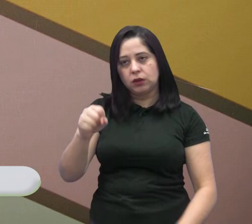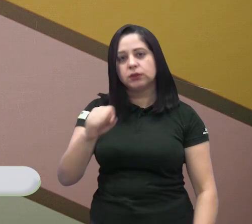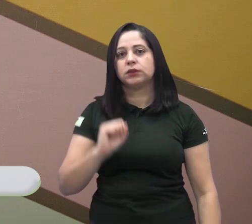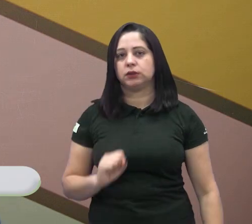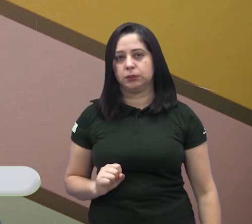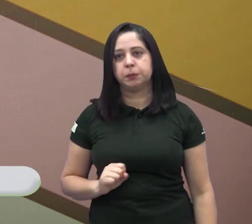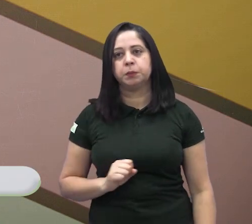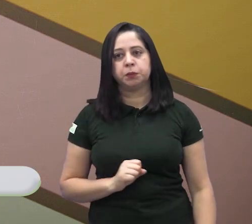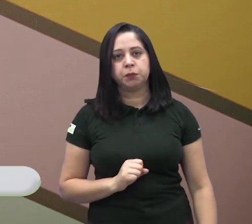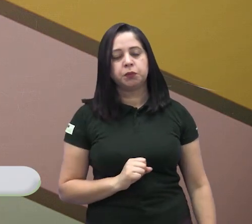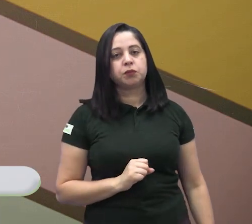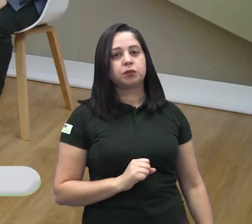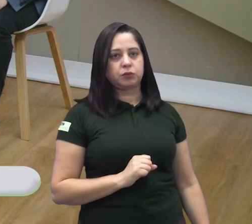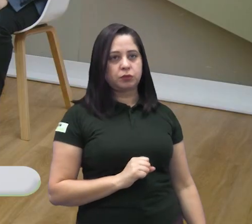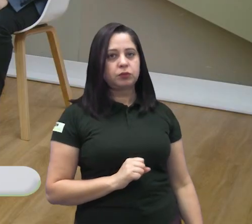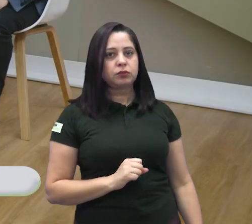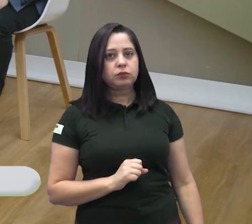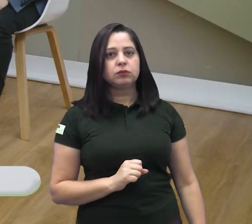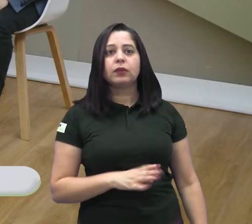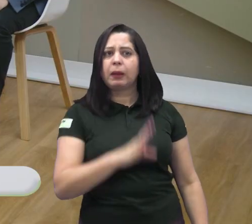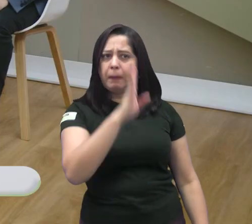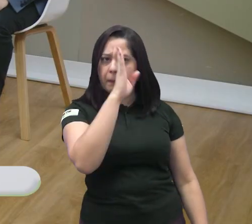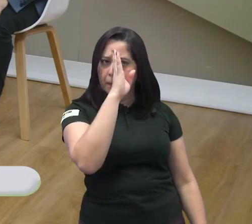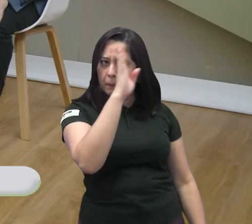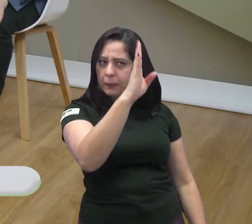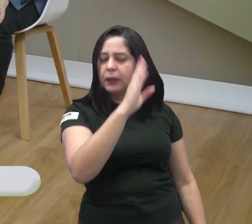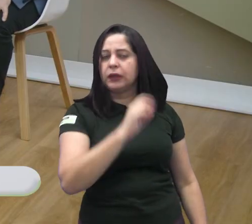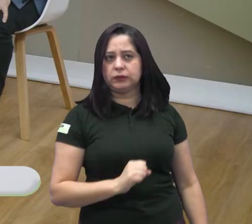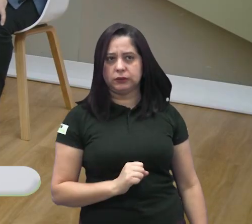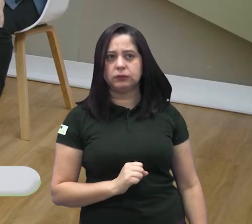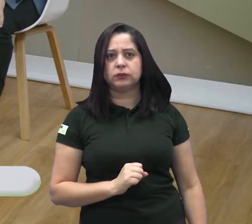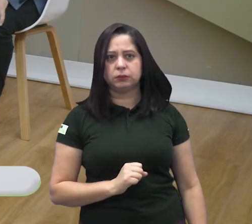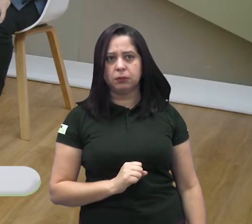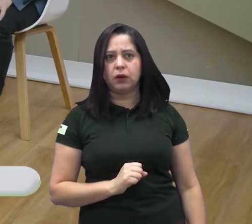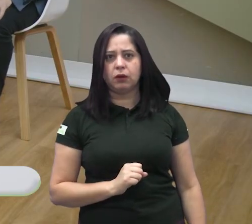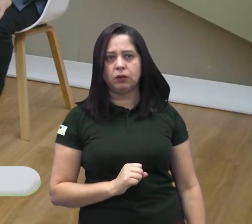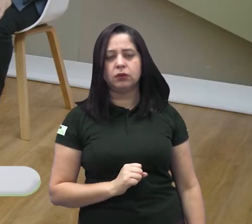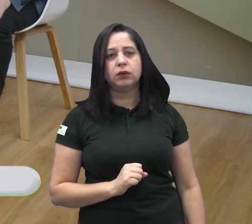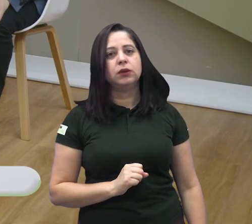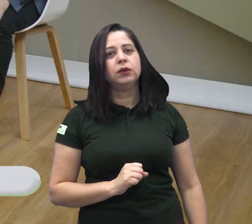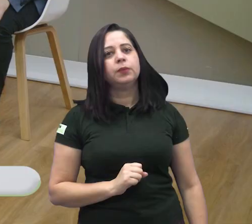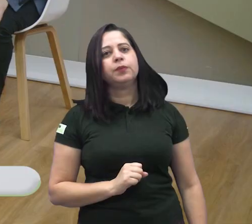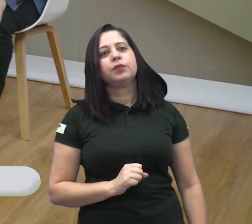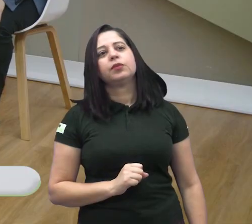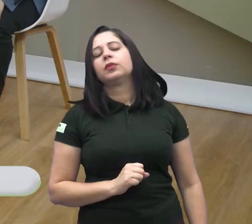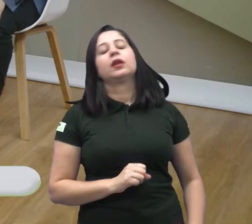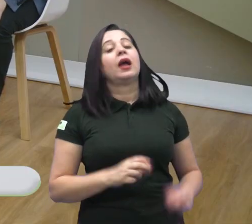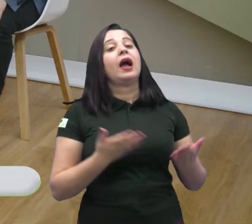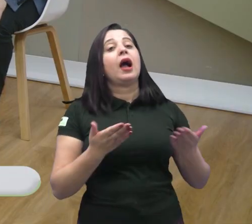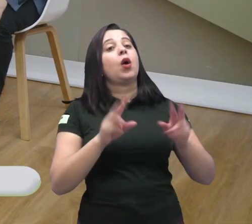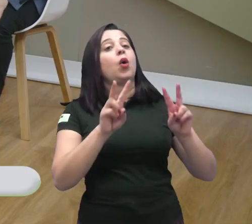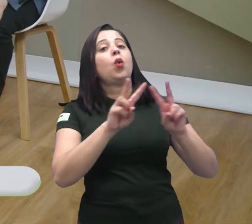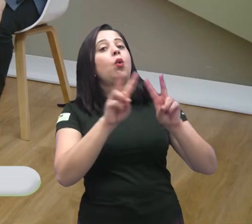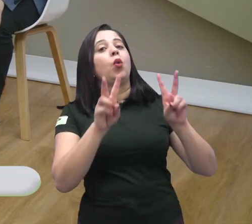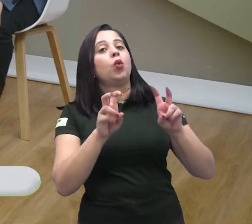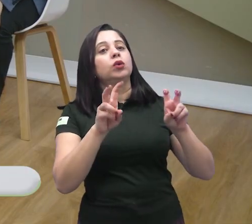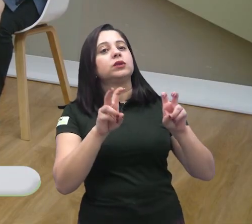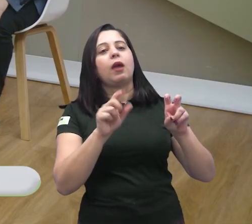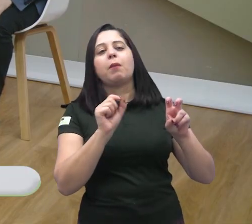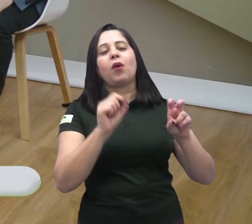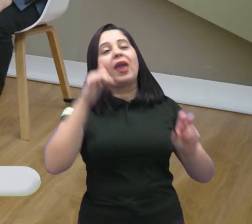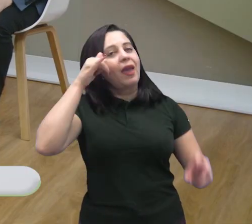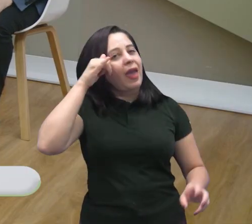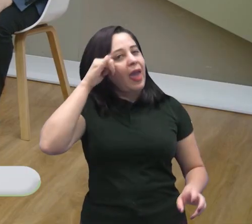entrada para o corpo, né? Sim, sim, a principal, né, doutora? A primeira porta de entrada, é verdade. Exatamente. Doutora, e já que a gente está falando nesse primeiro bloco